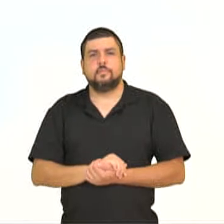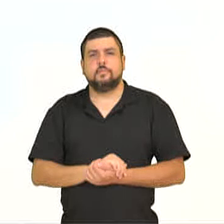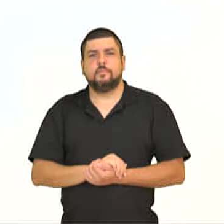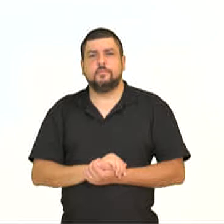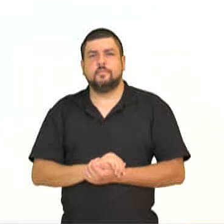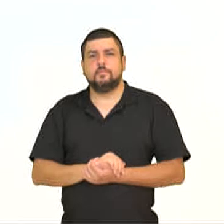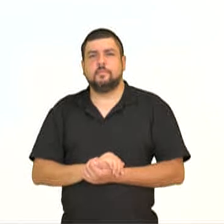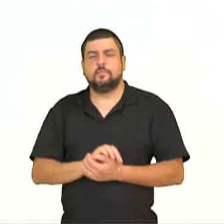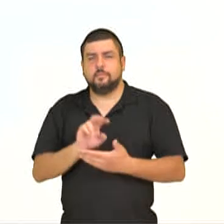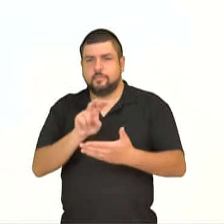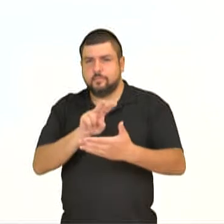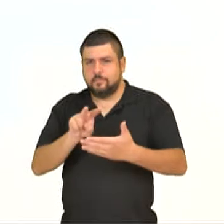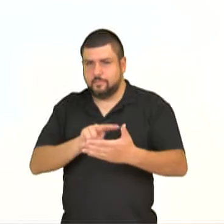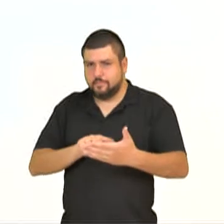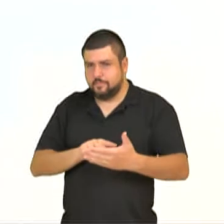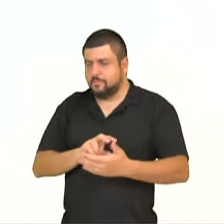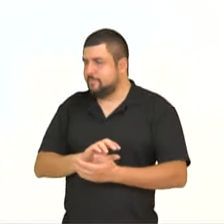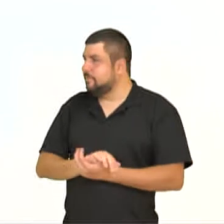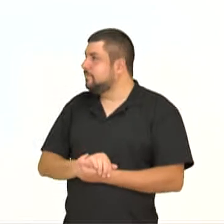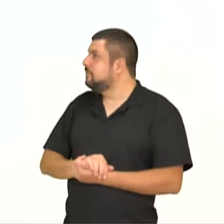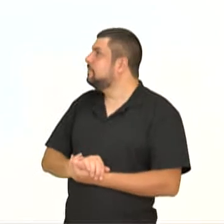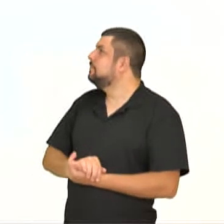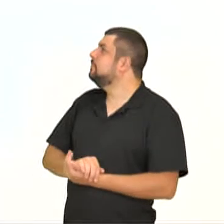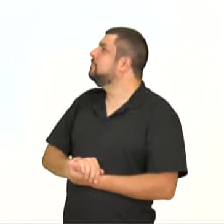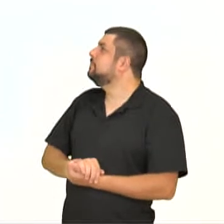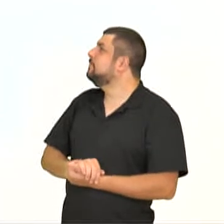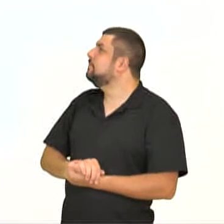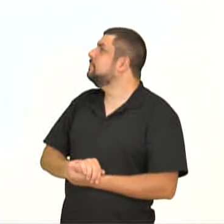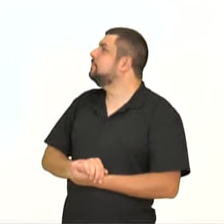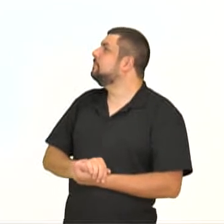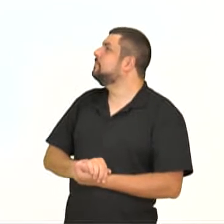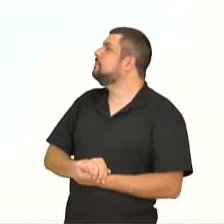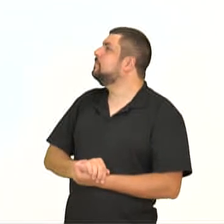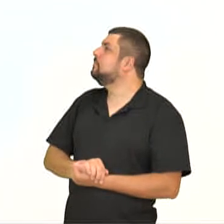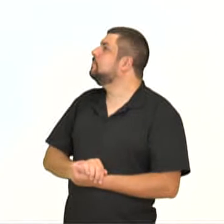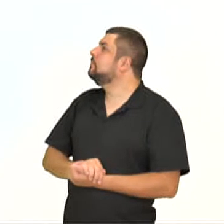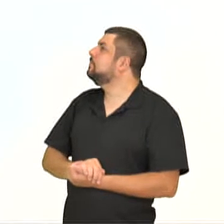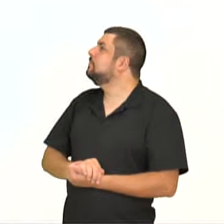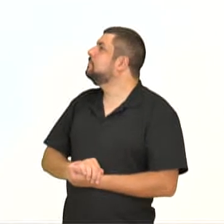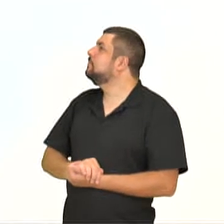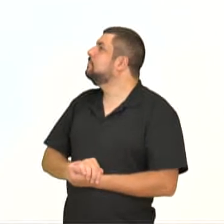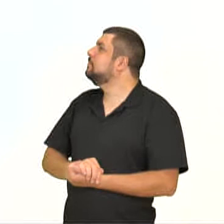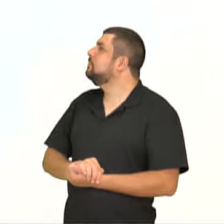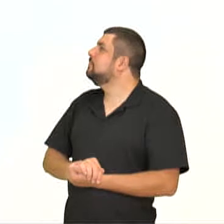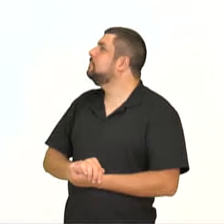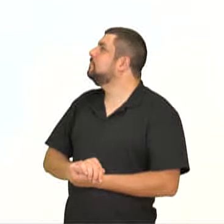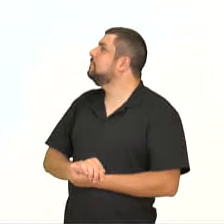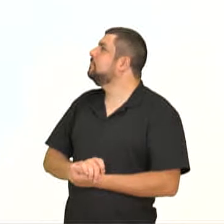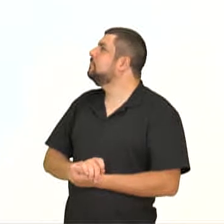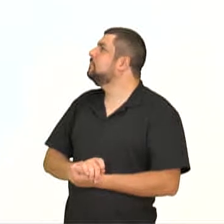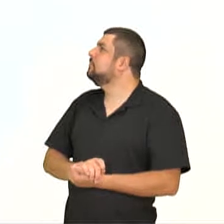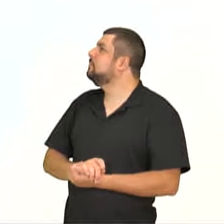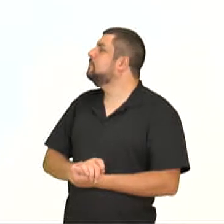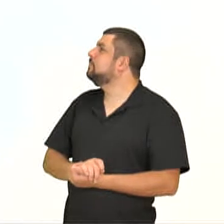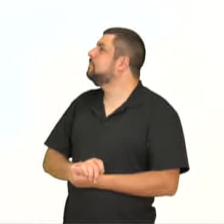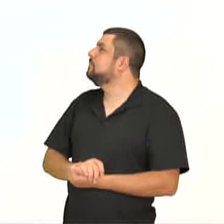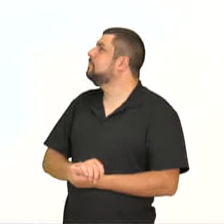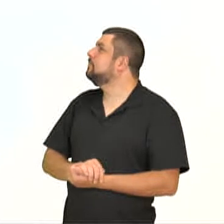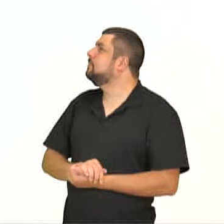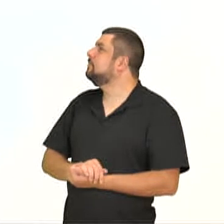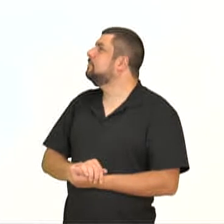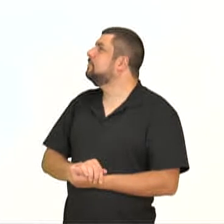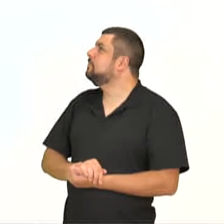A la edad de 20 anos, Helena começou sua carreira como maestra de secundária e inspectora de